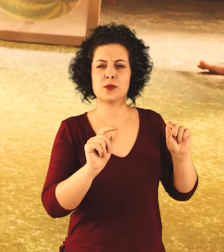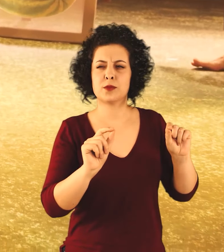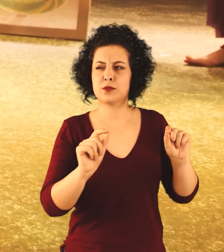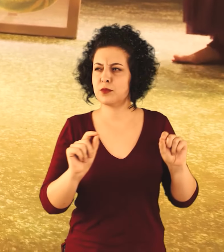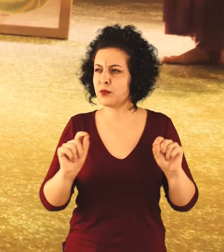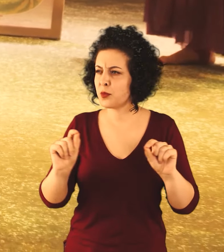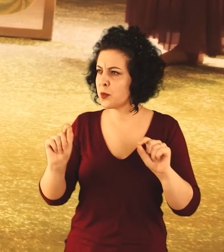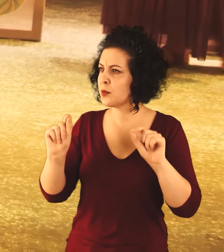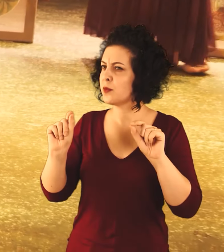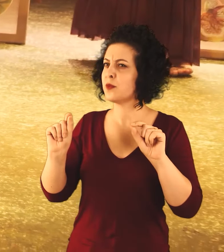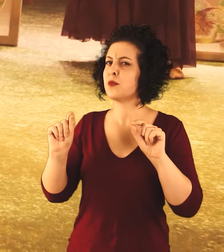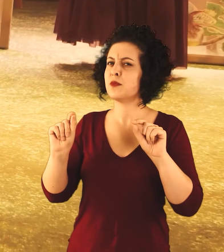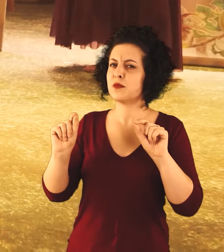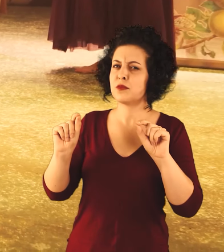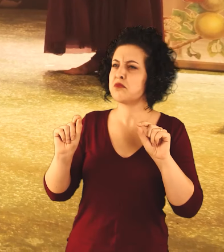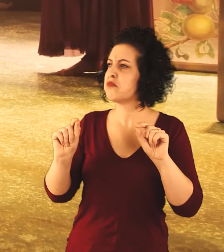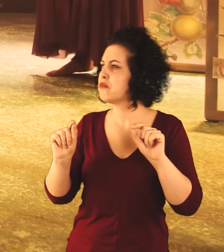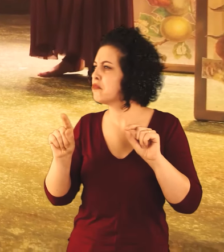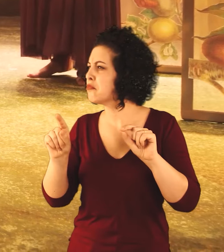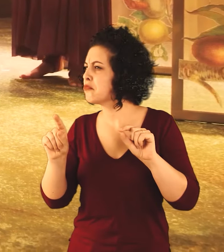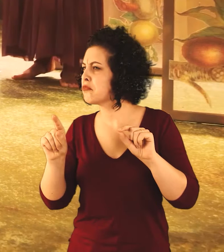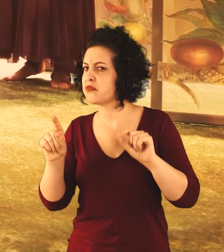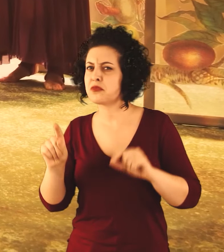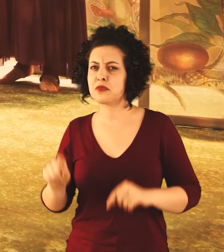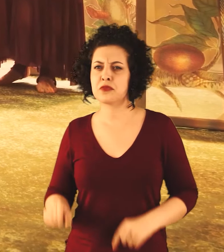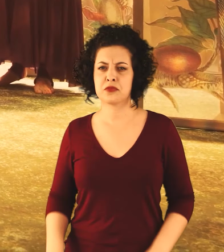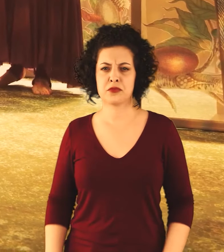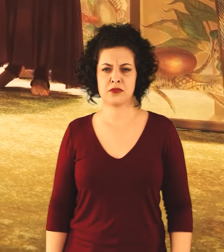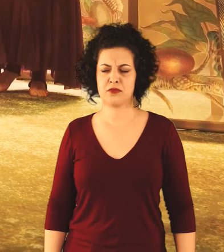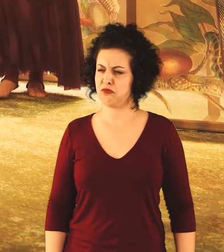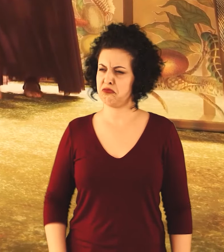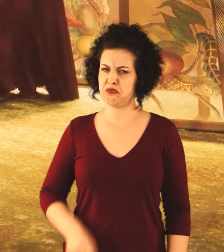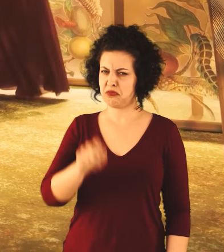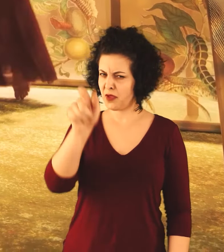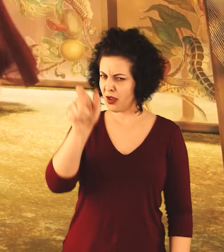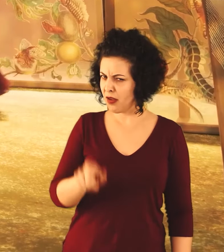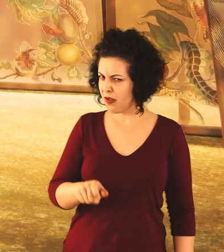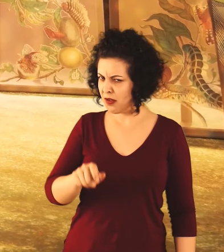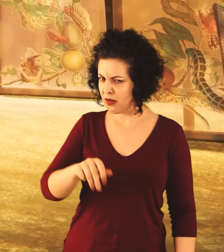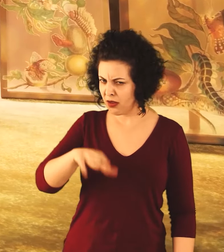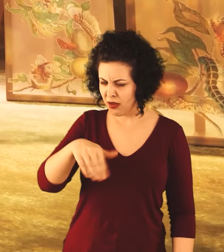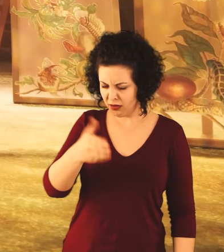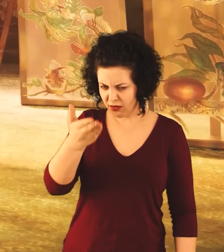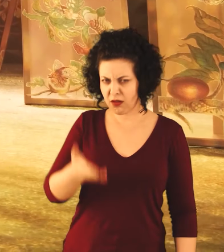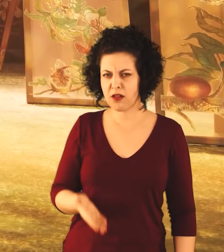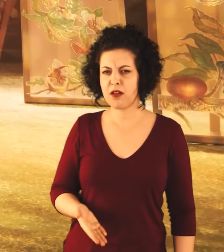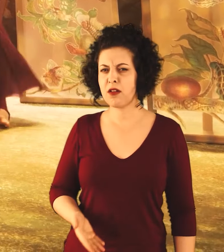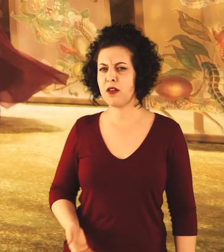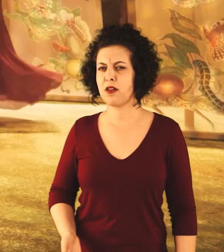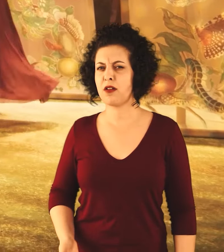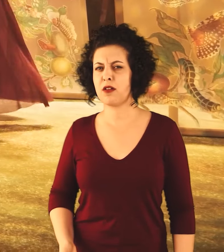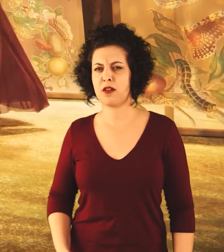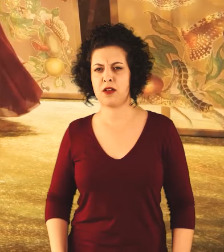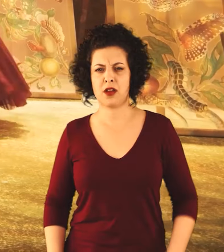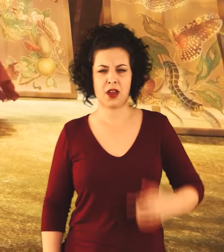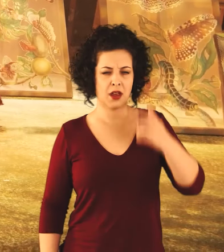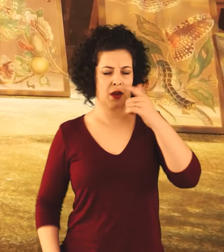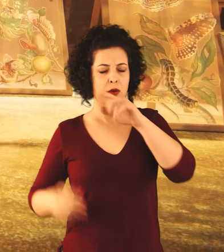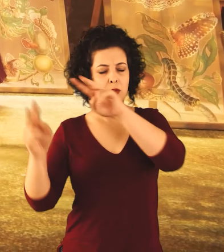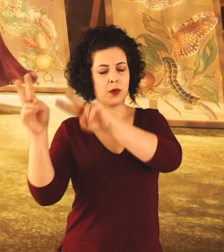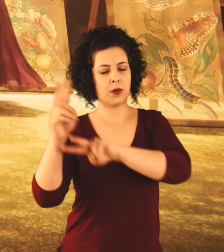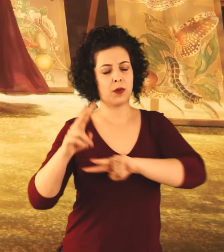pegam uma folha de costela de Adão. Eu vejo você. Mas quem é você? Abana a Maria com a folha. Eu